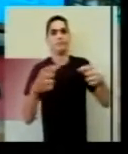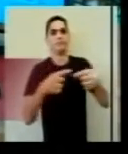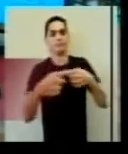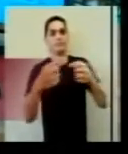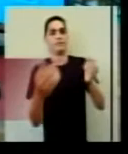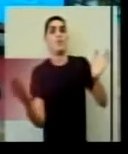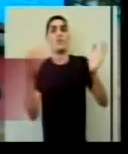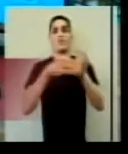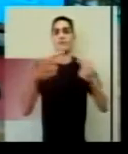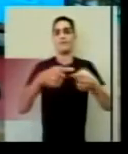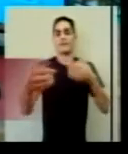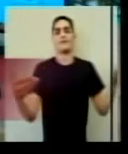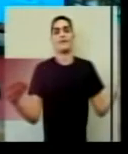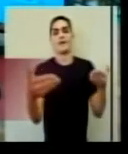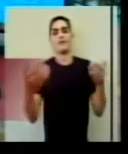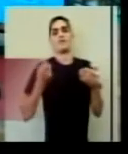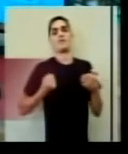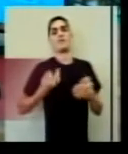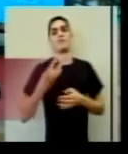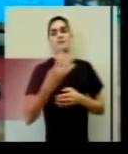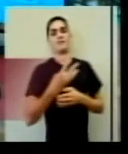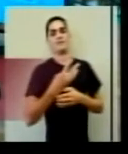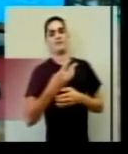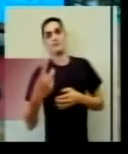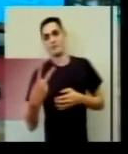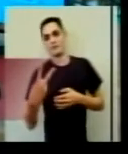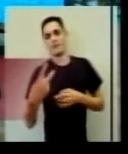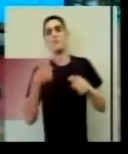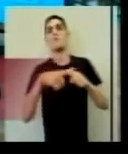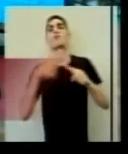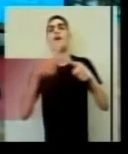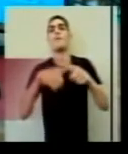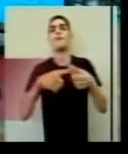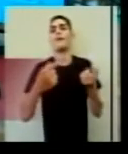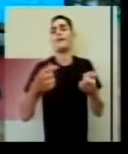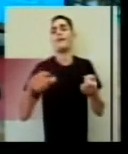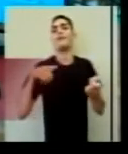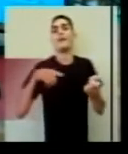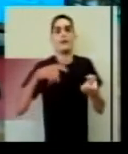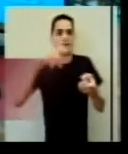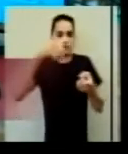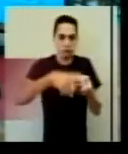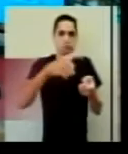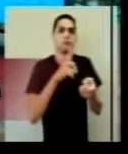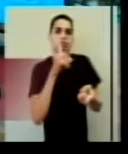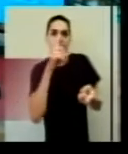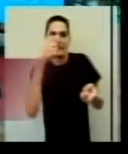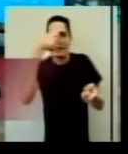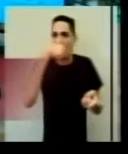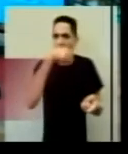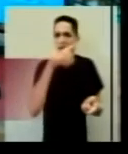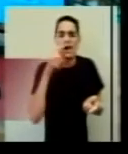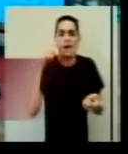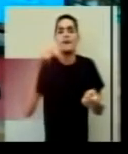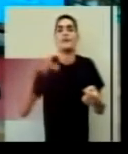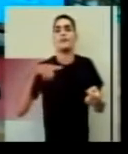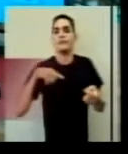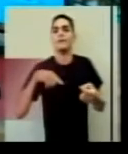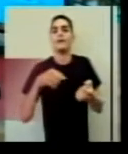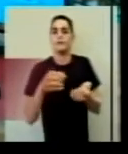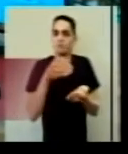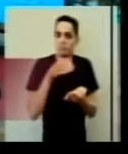1.286. Obviamente que vão entrar mais casos nessa última semana, que eu chamo de 32. Por quê?